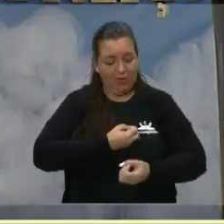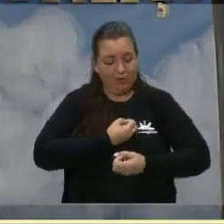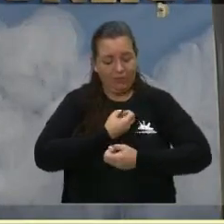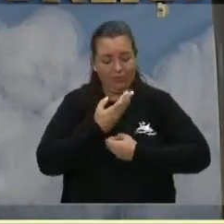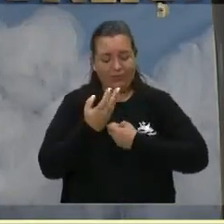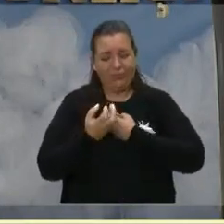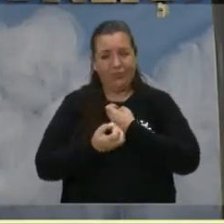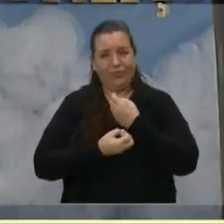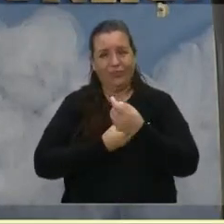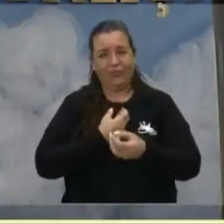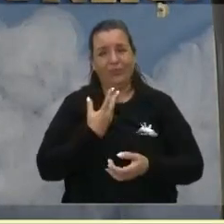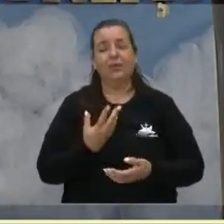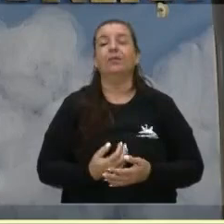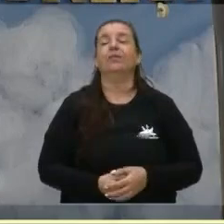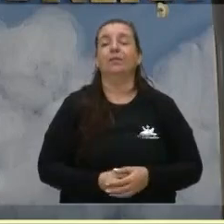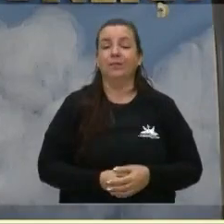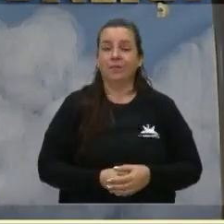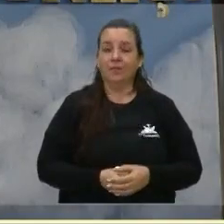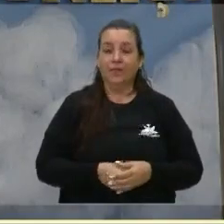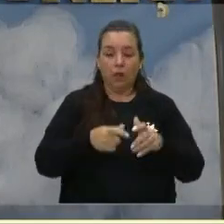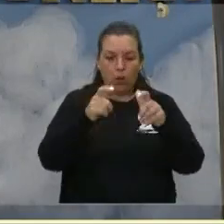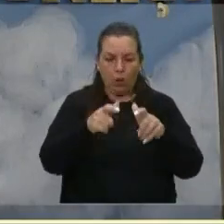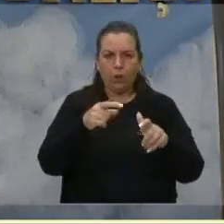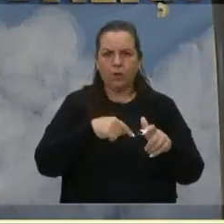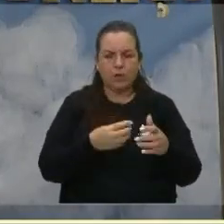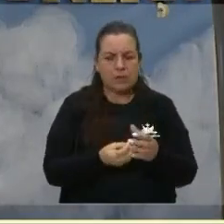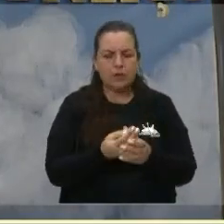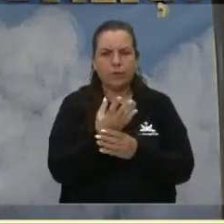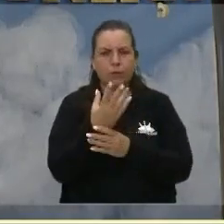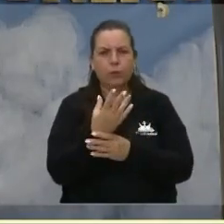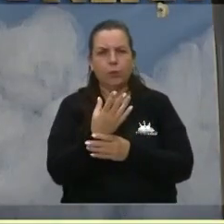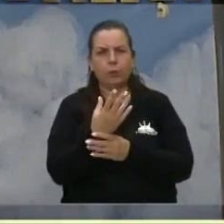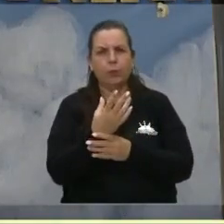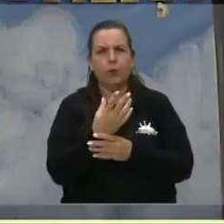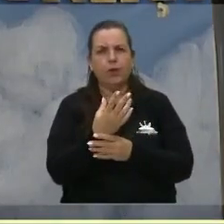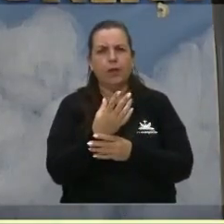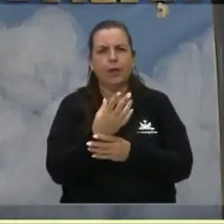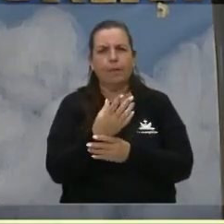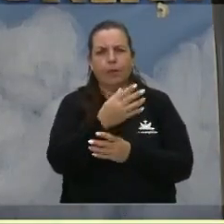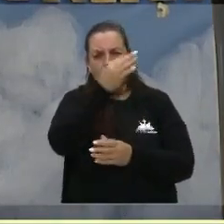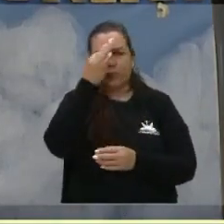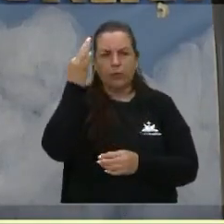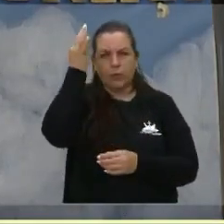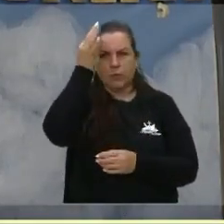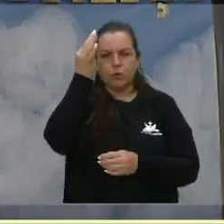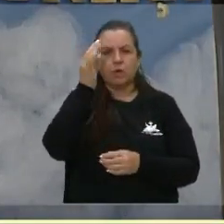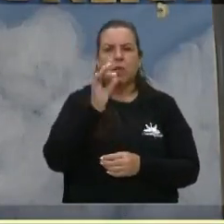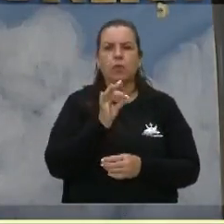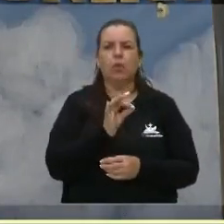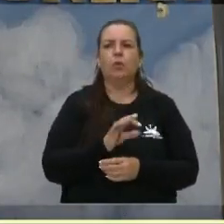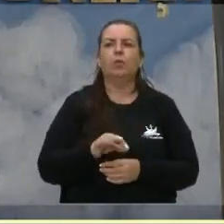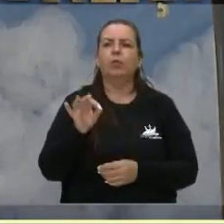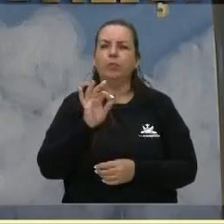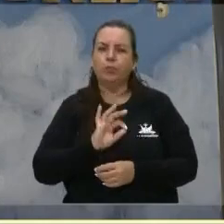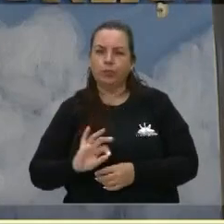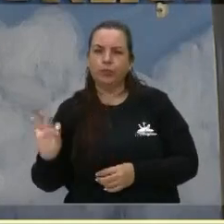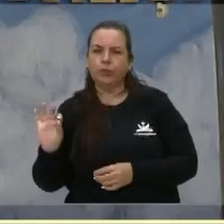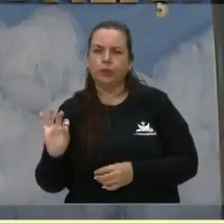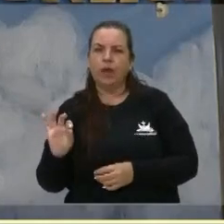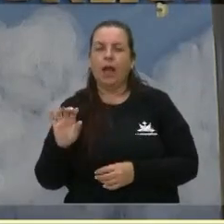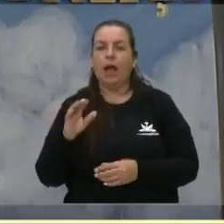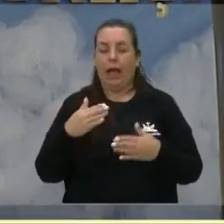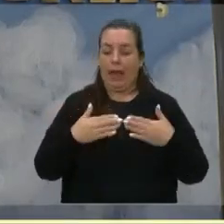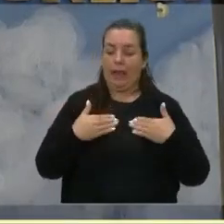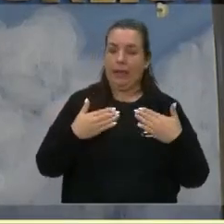colocando onde esse fruto do Espírito Santo corrige. Você lembra? A alegria